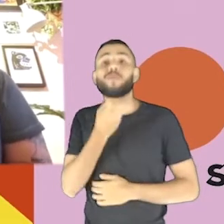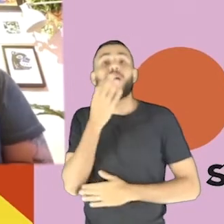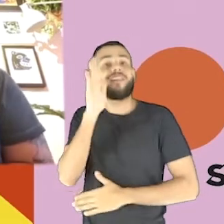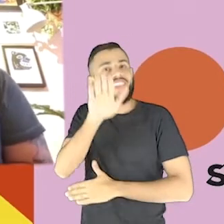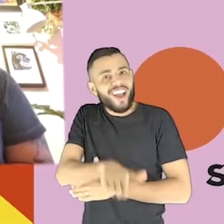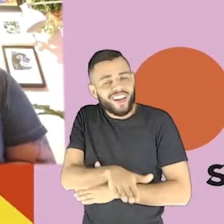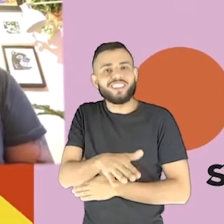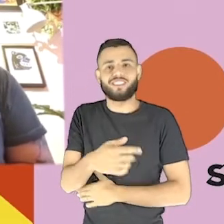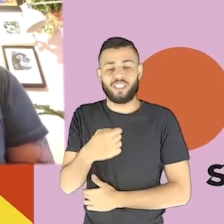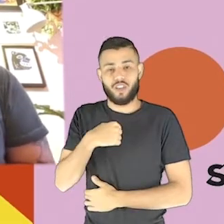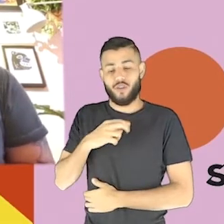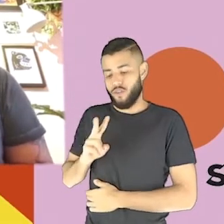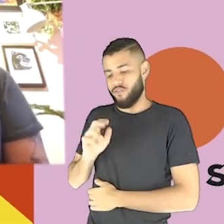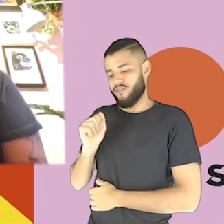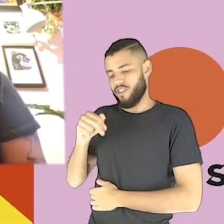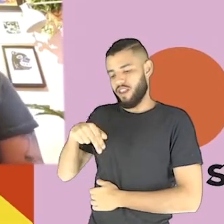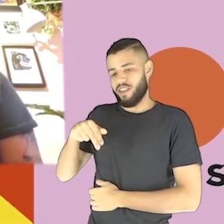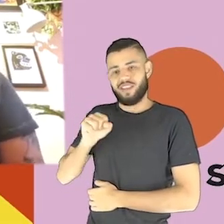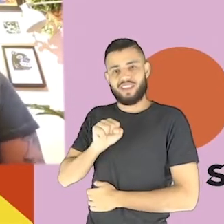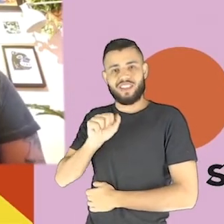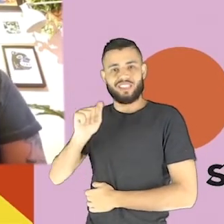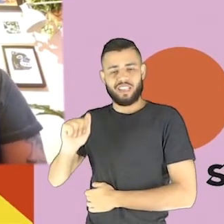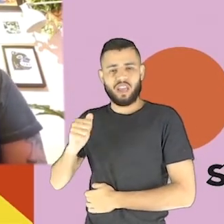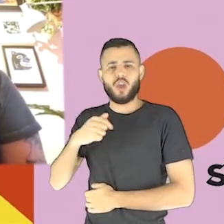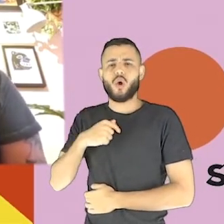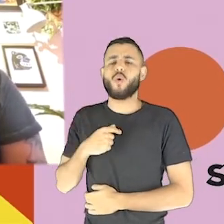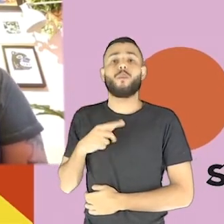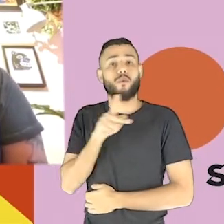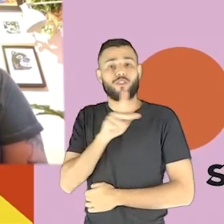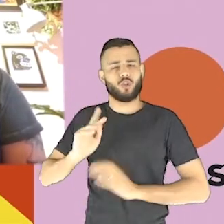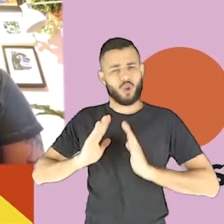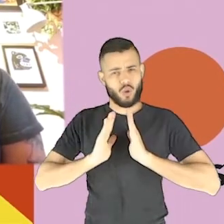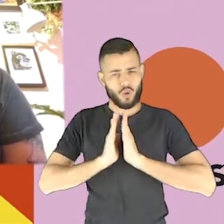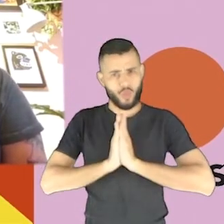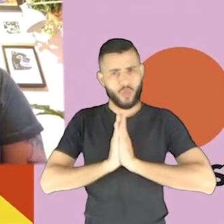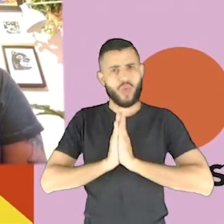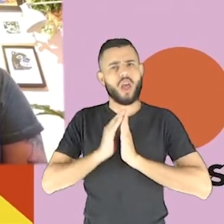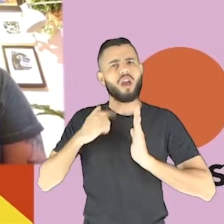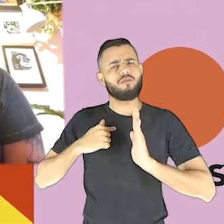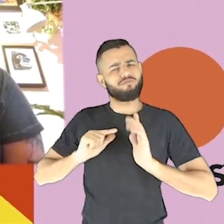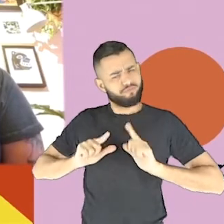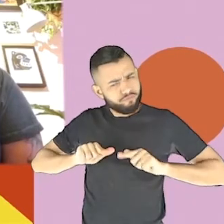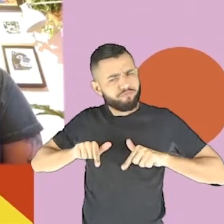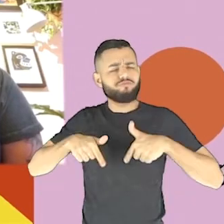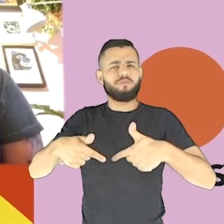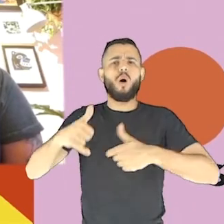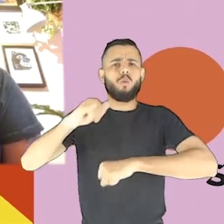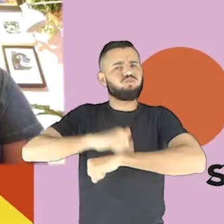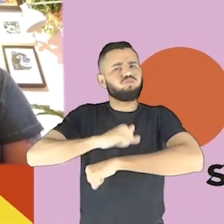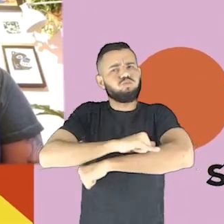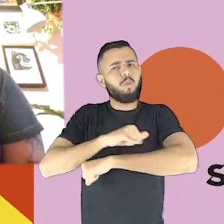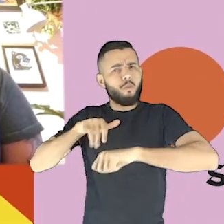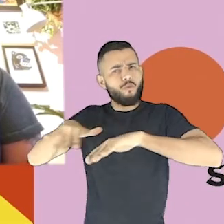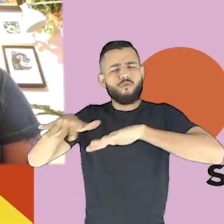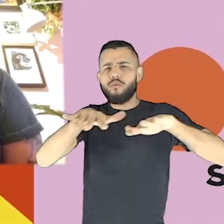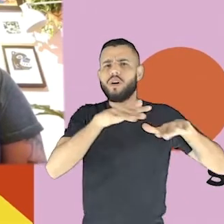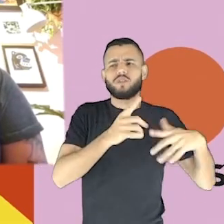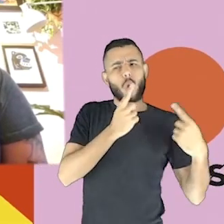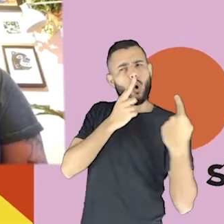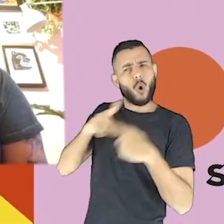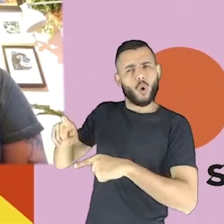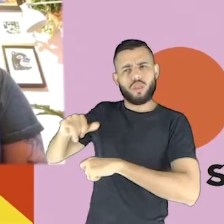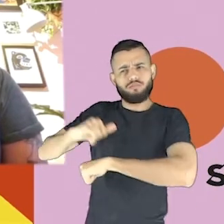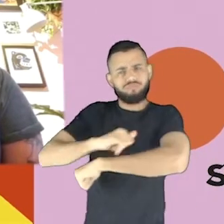Oi, gente. Boa tarde. Eu sou a Vanessa Joda. Sou professora de yoga, sou militante gorda desse movimento